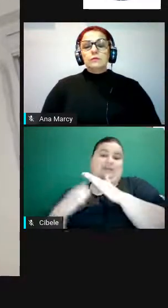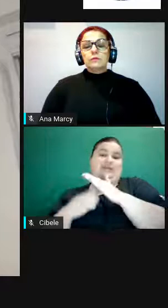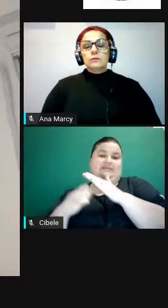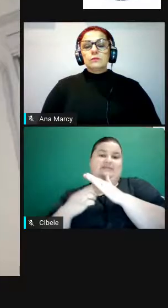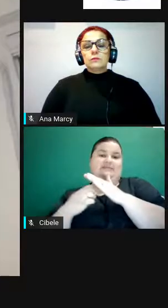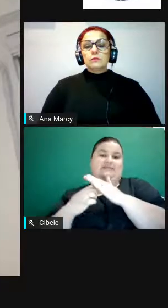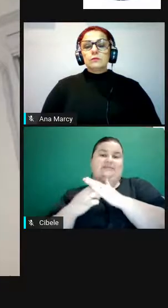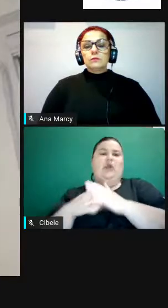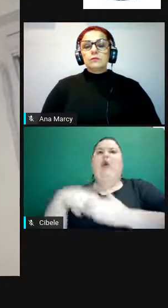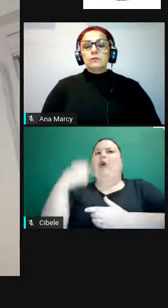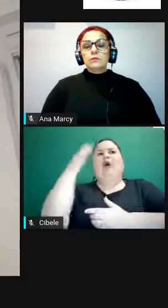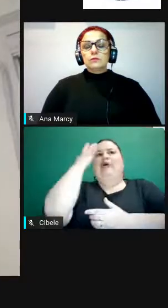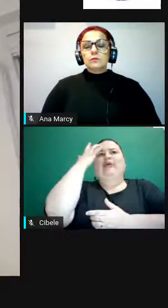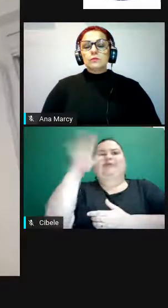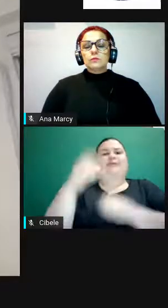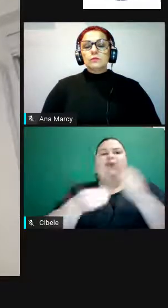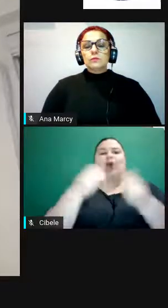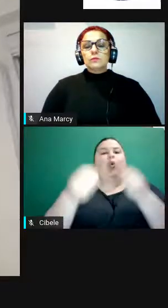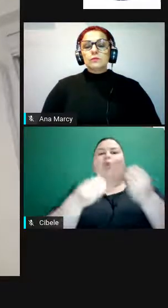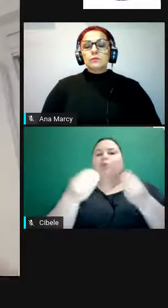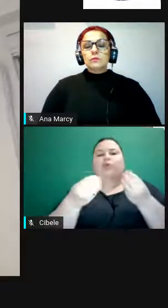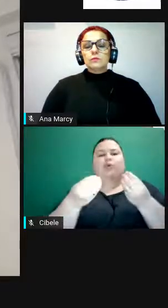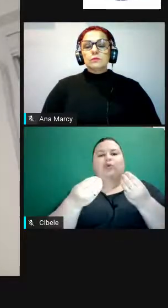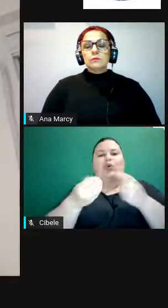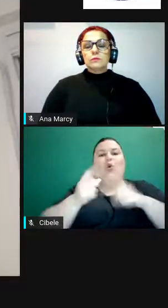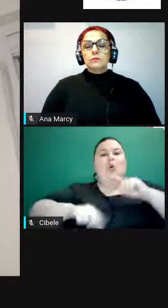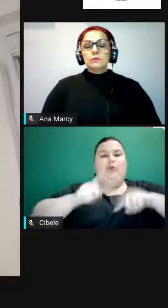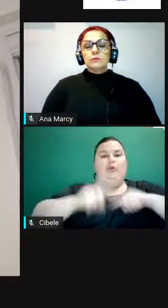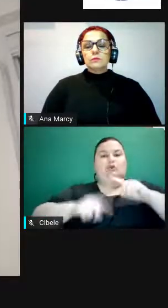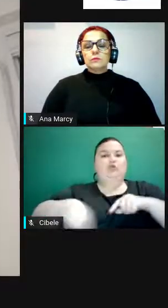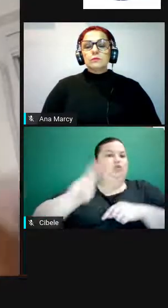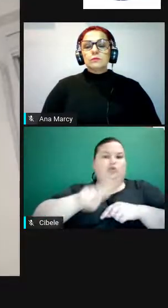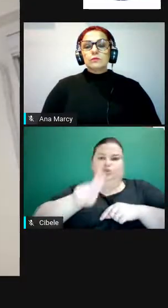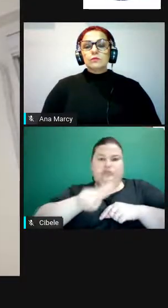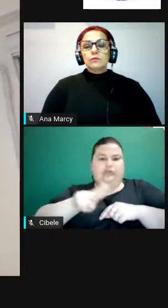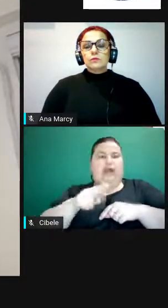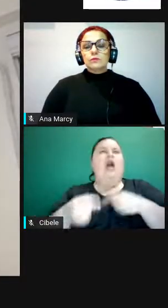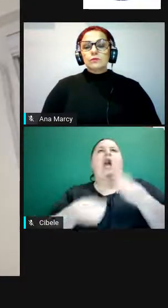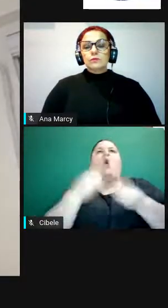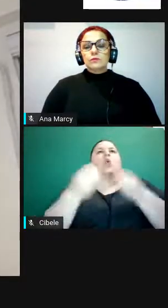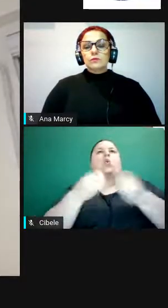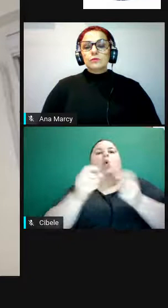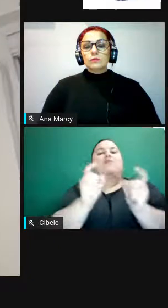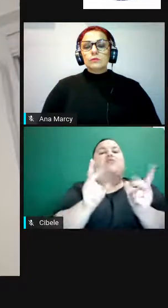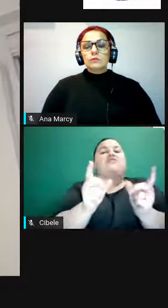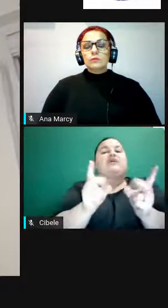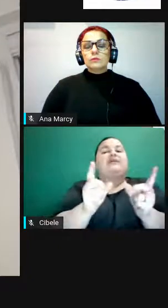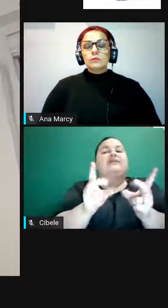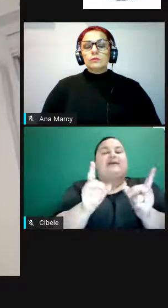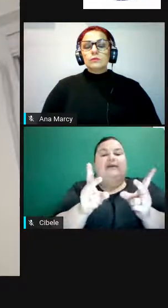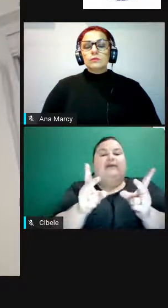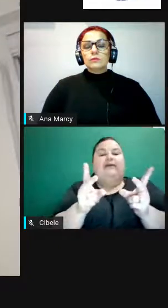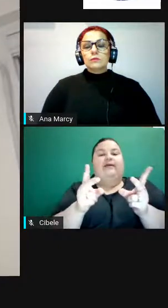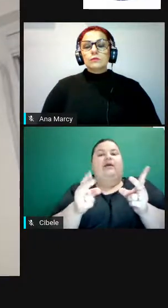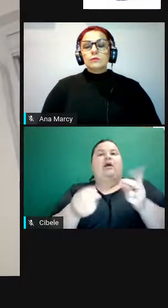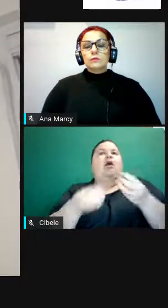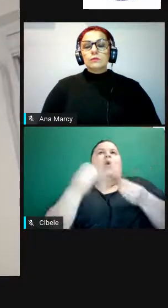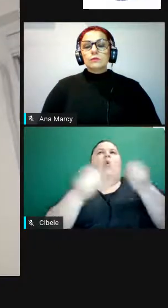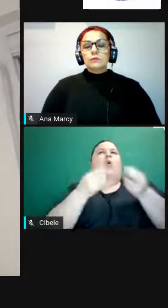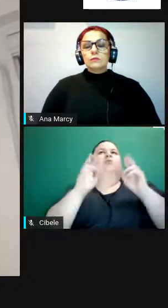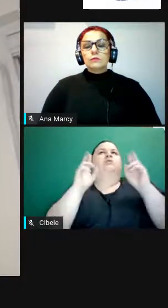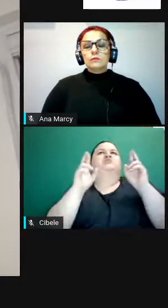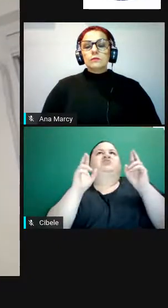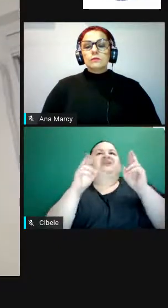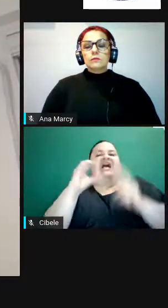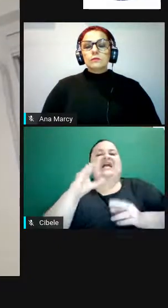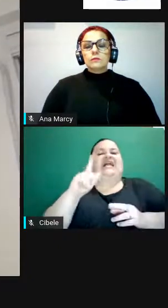os produtos a gente não sabia como executar os procedimentos como vender os serviços como prospectar clientes a gente não